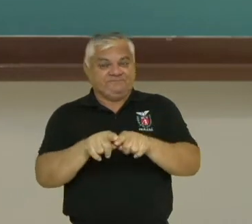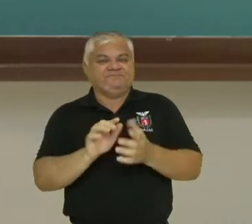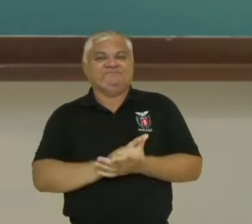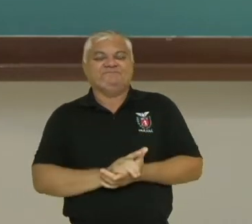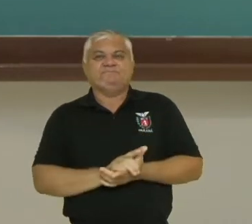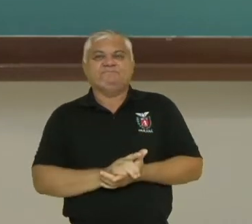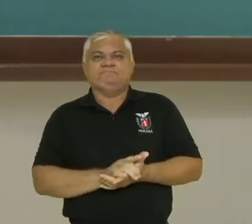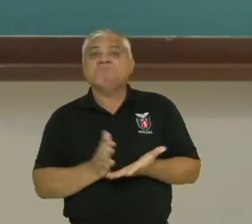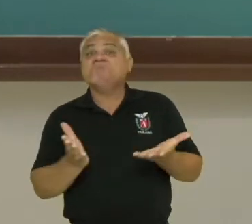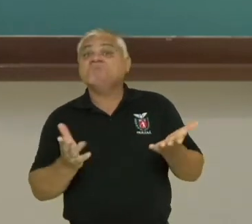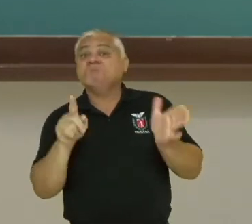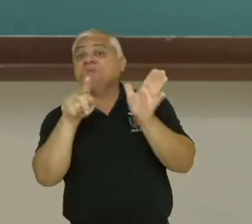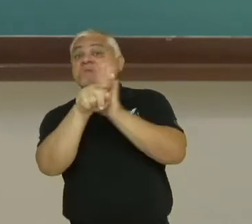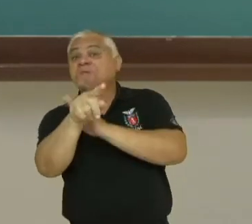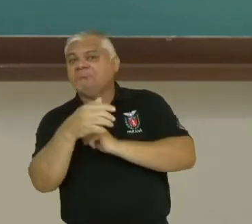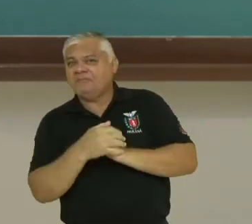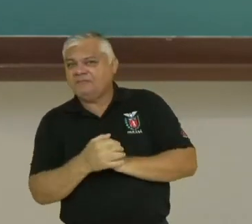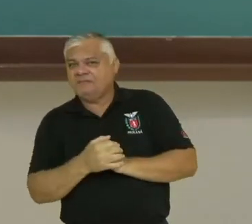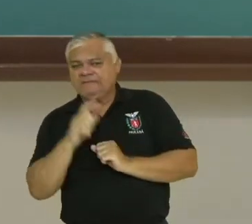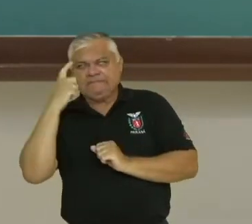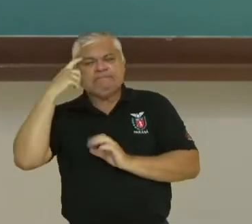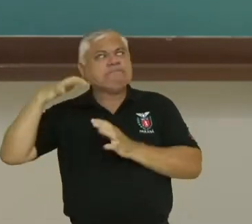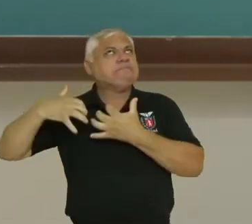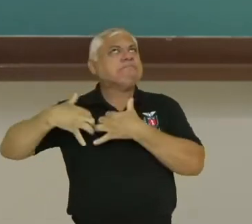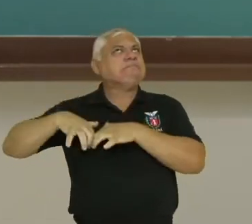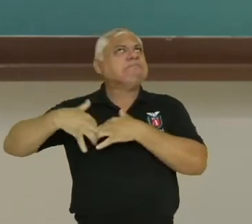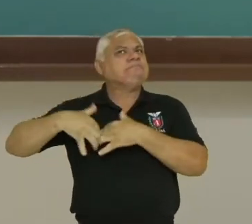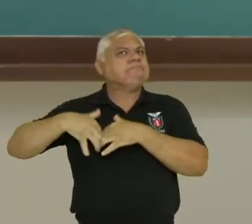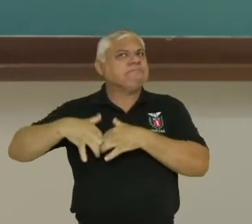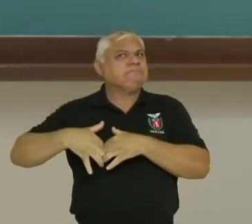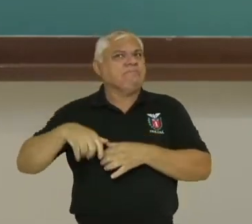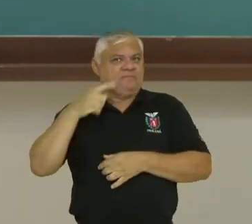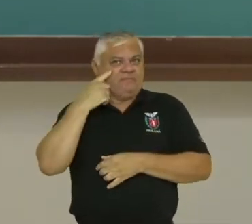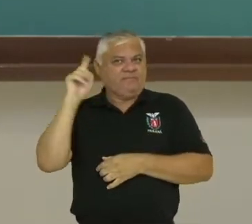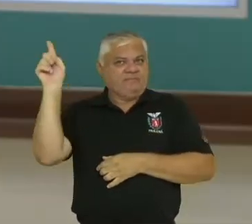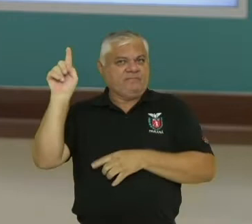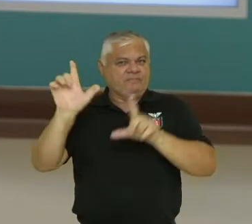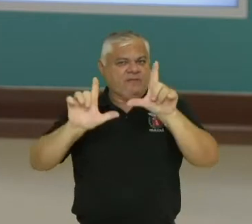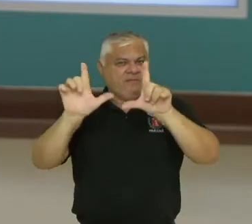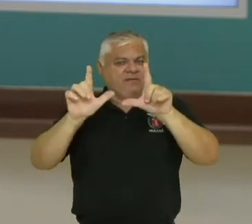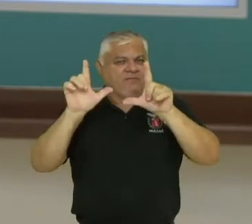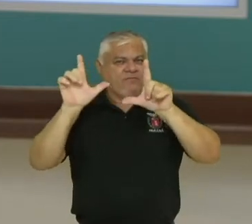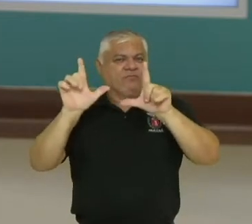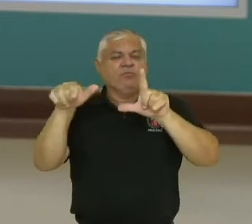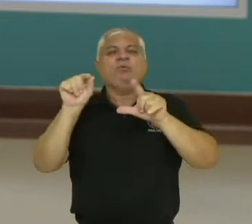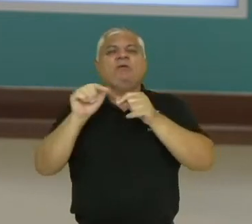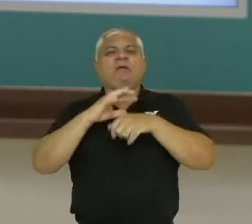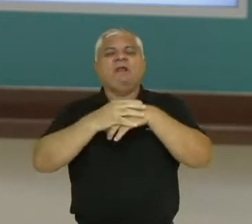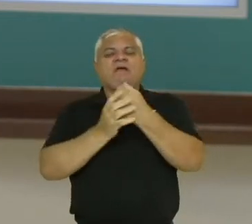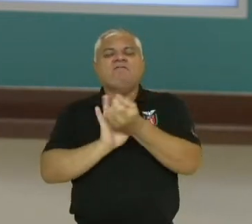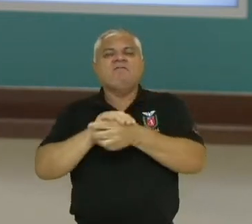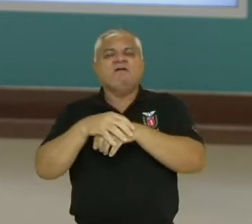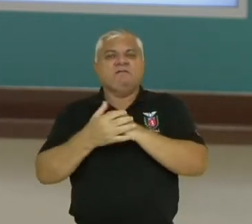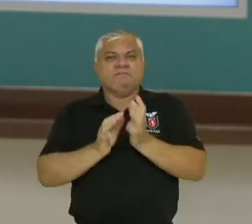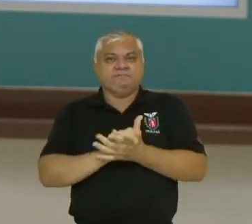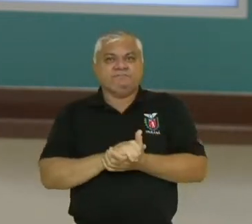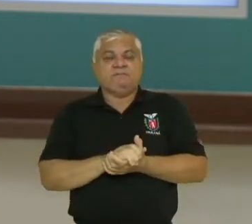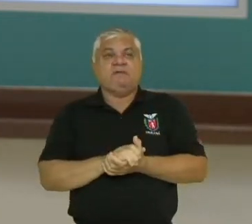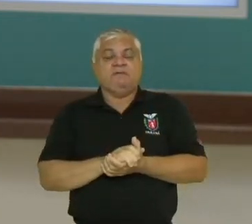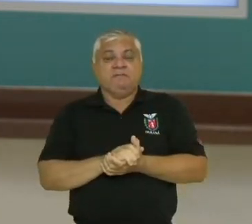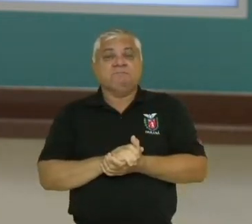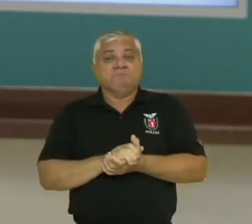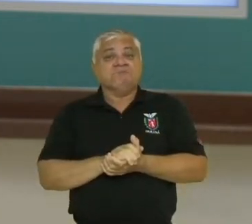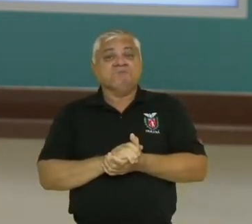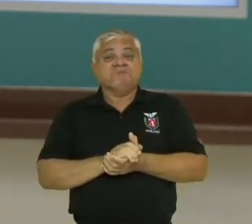Retornamos! E aí, percebeu que nós estávamos nessa imagem lavando as mãos? Isso mesmo, nós temos uma